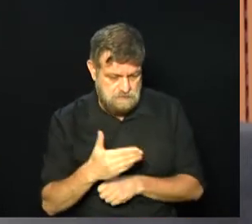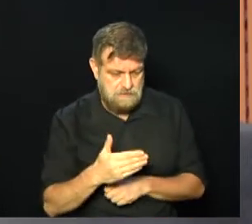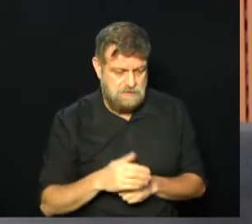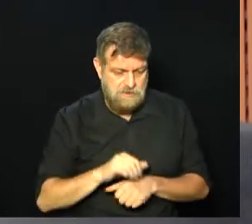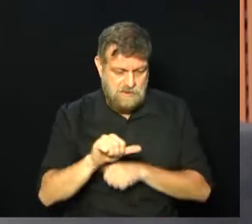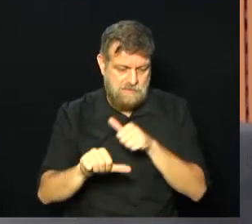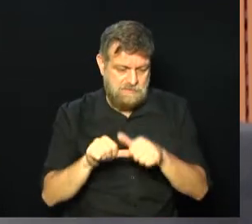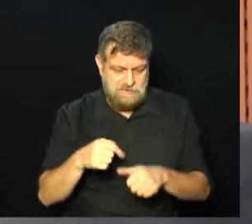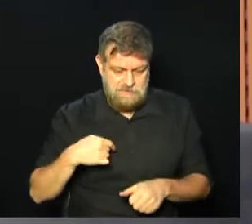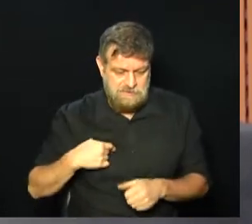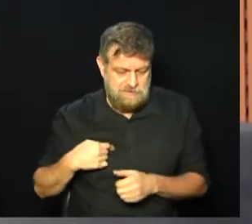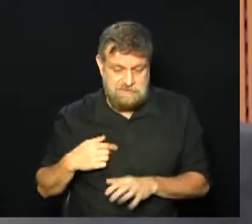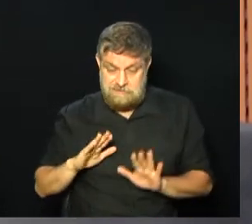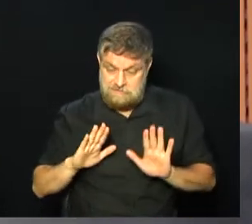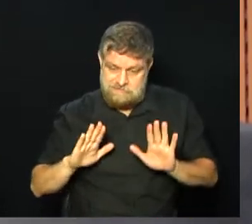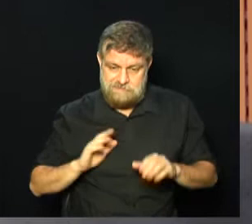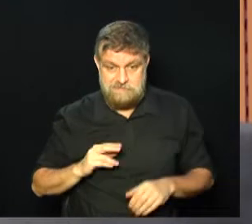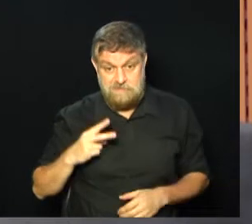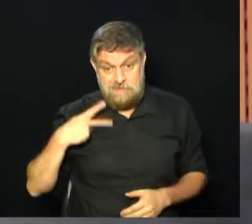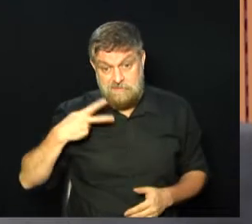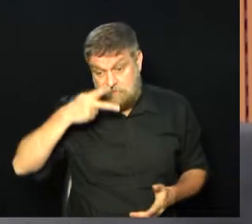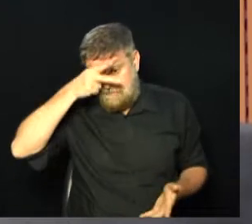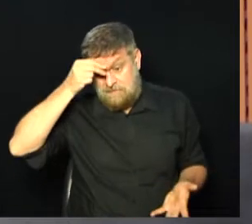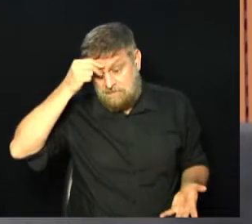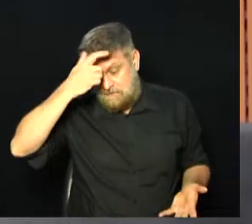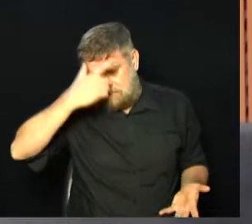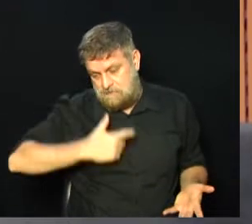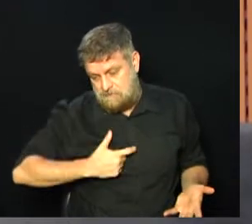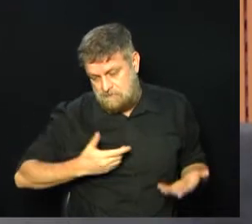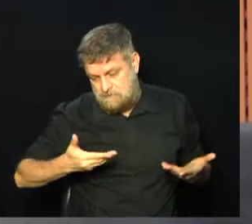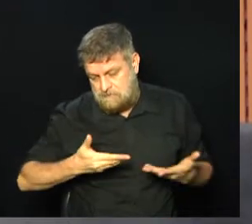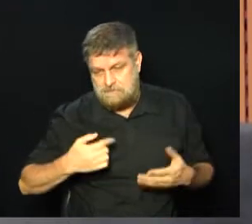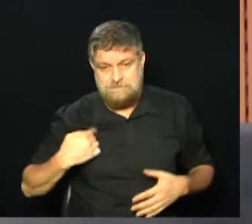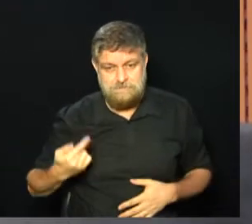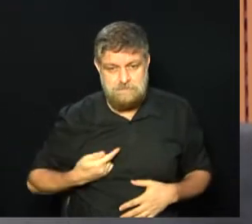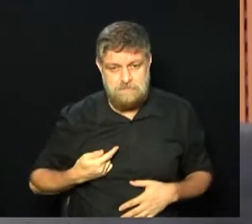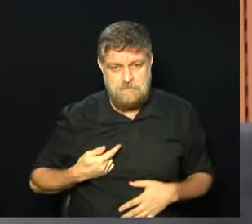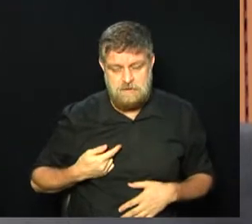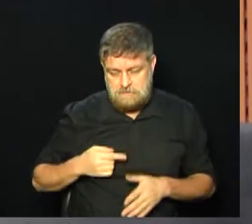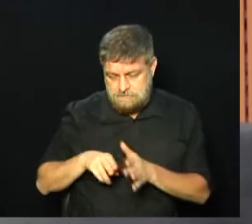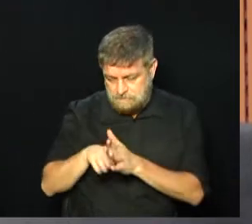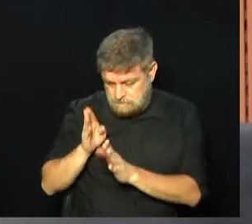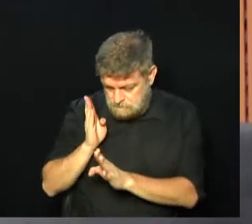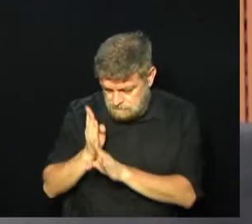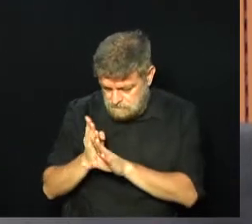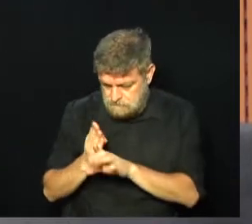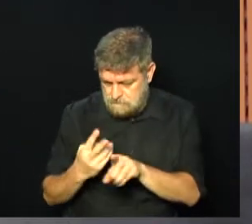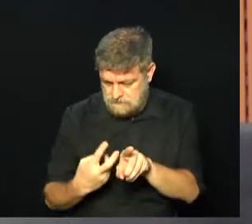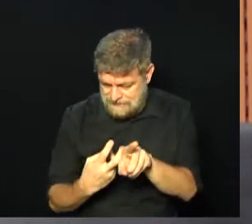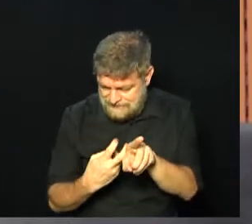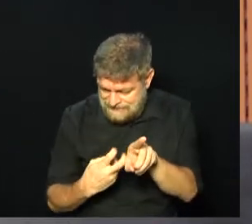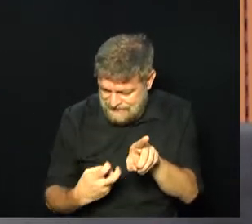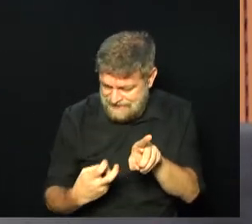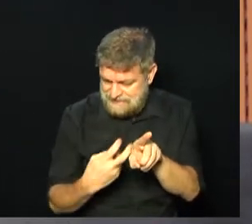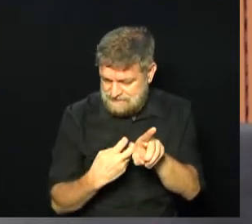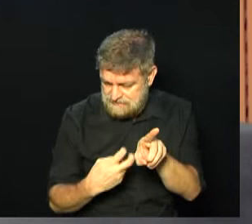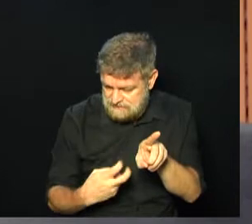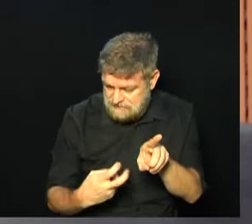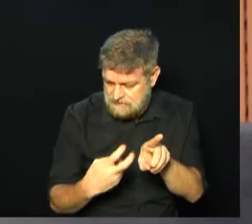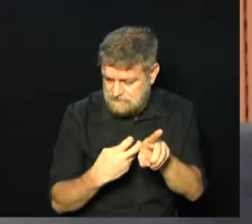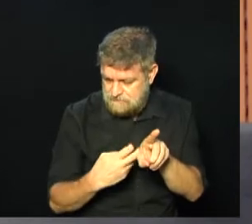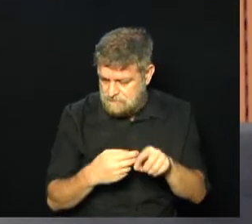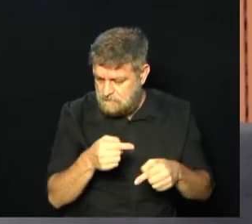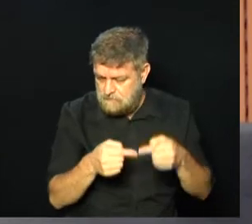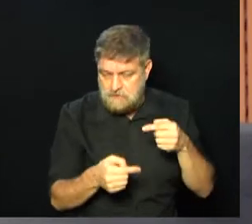sem... Mas é o seguinte, quando você faz o diagnóstico de câncer de próstata, você tem que ter uma discussão